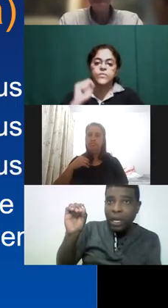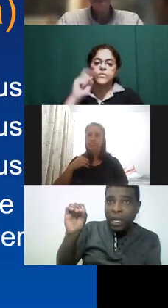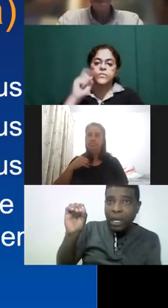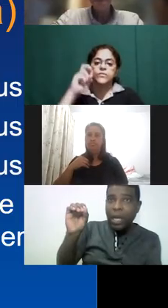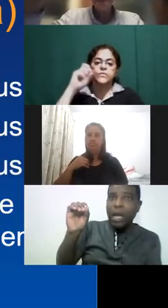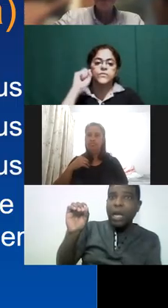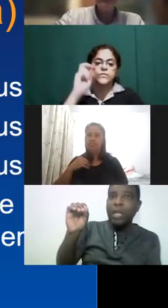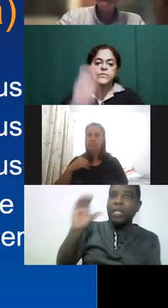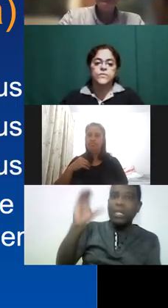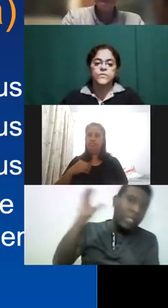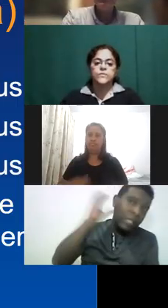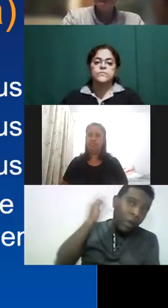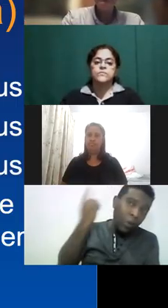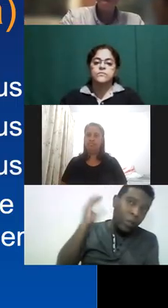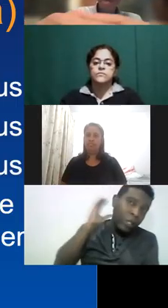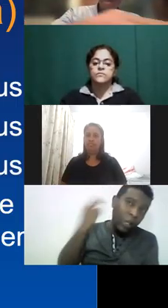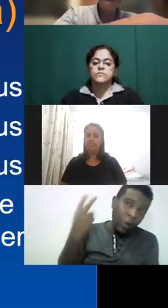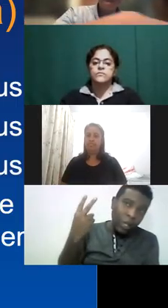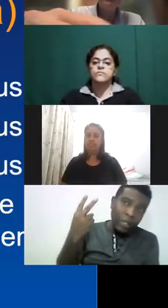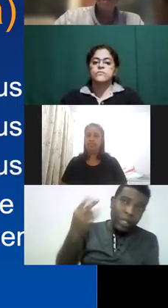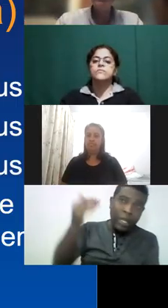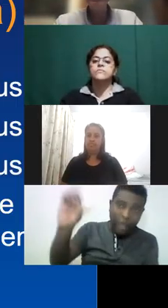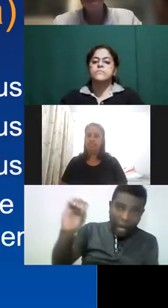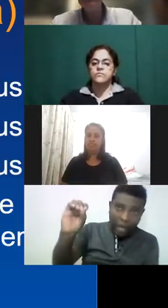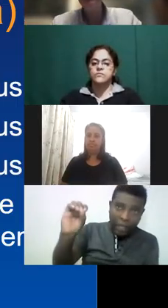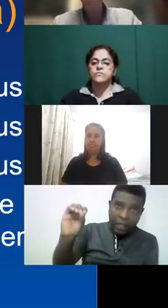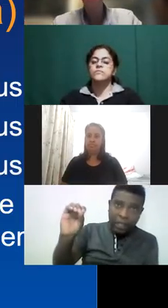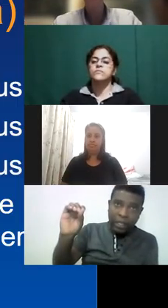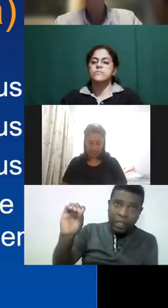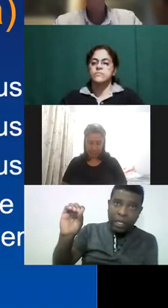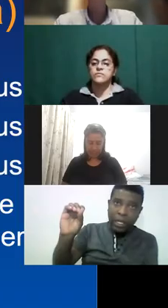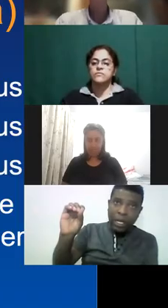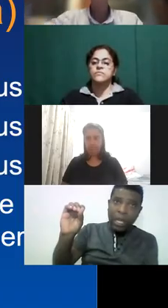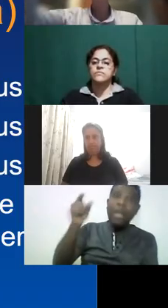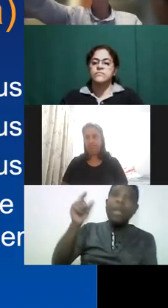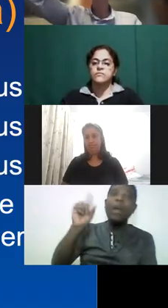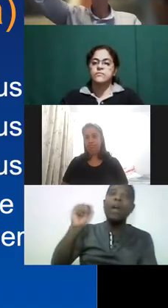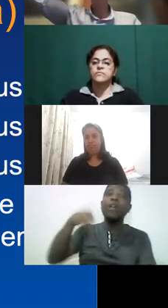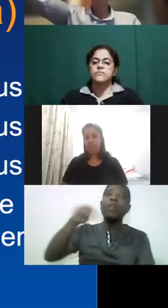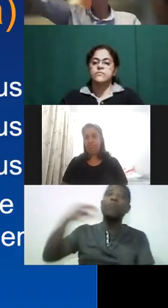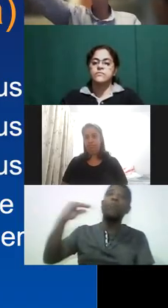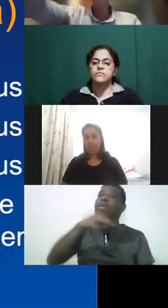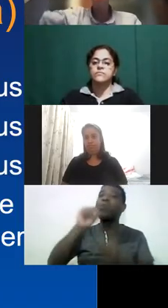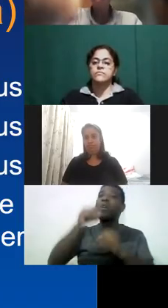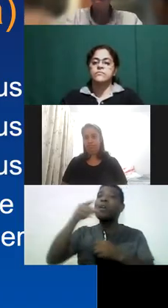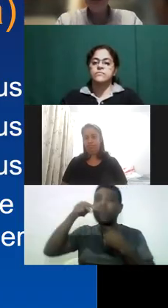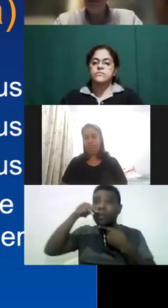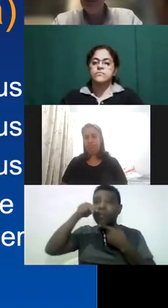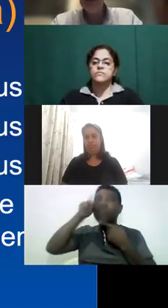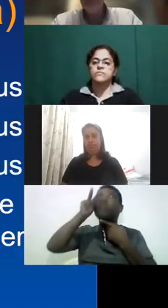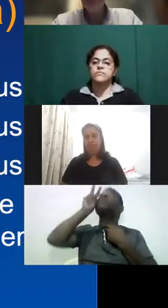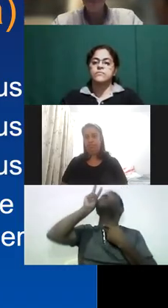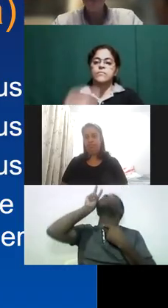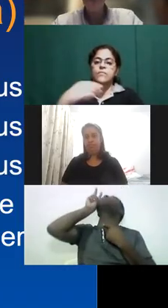normalidade é porque a face da gente fica praticamente paralela com o teto. Então, quando eu olho para cima, meu rosto vai